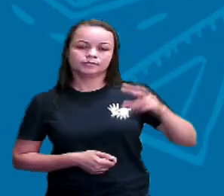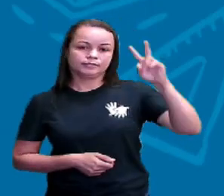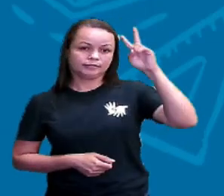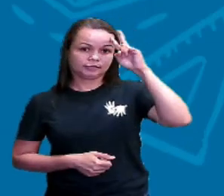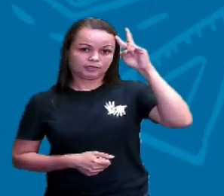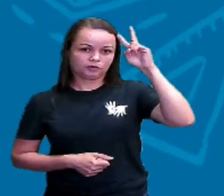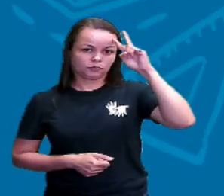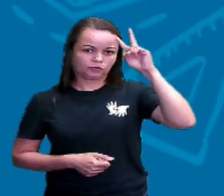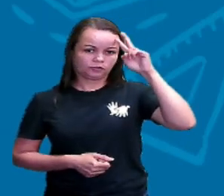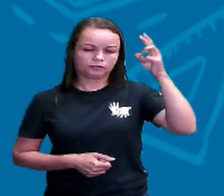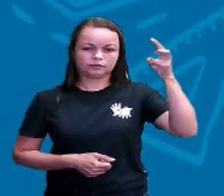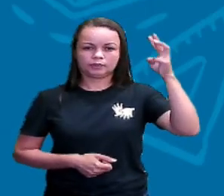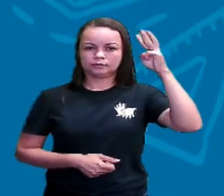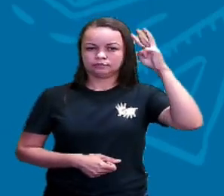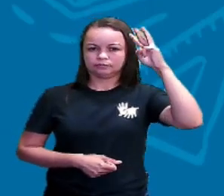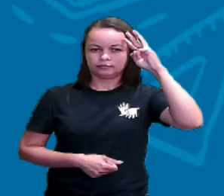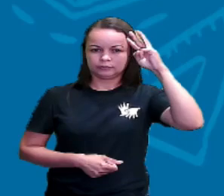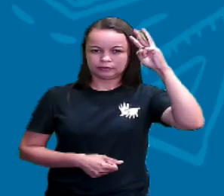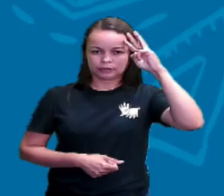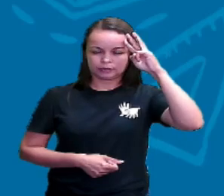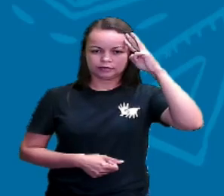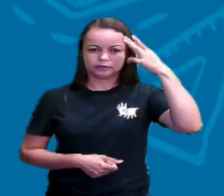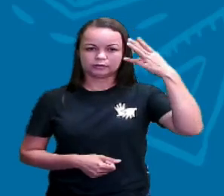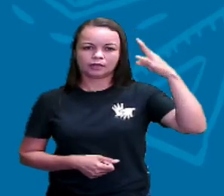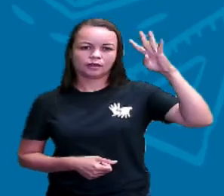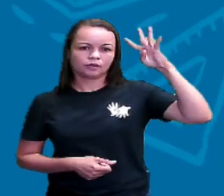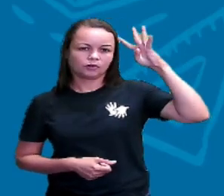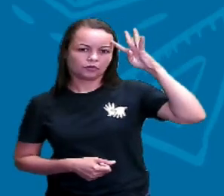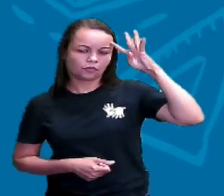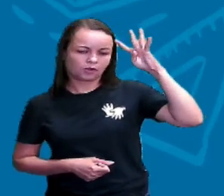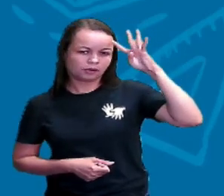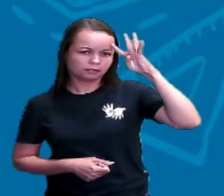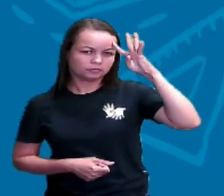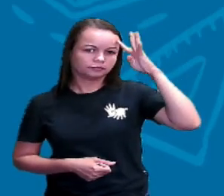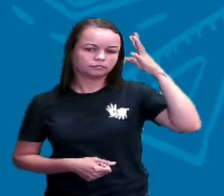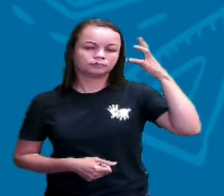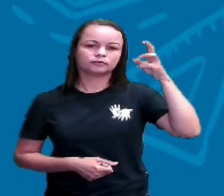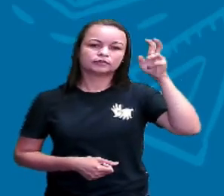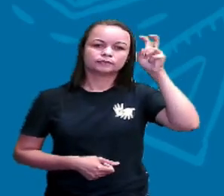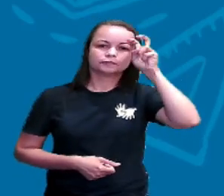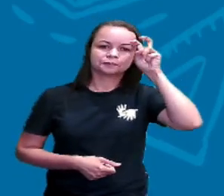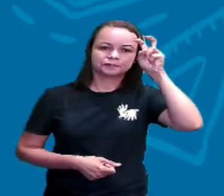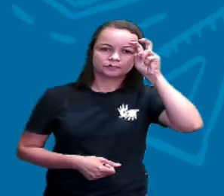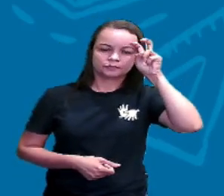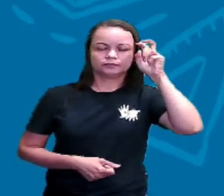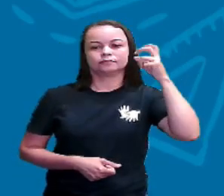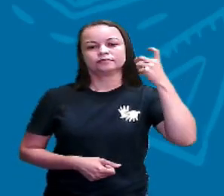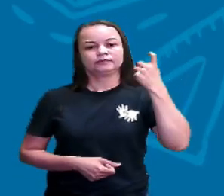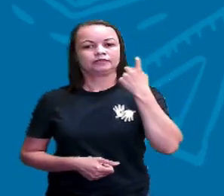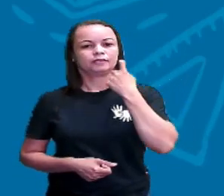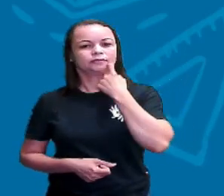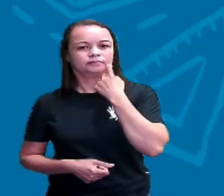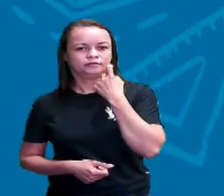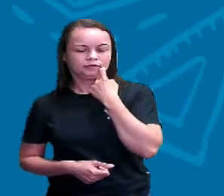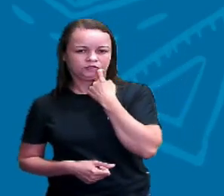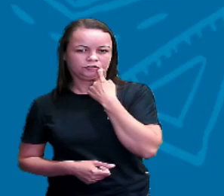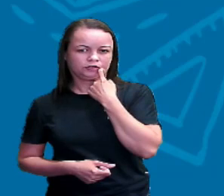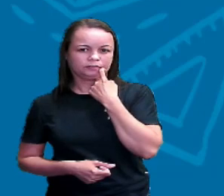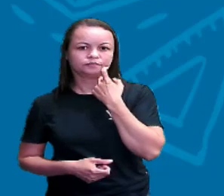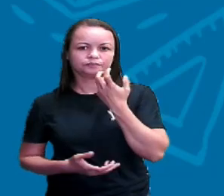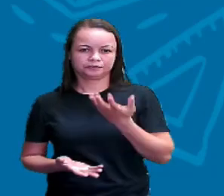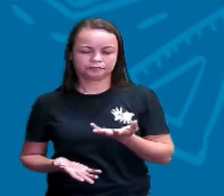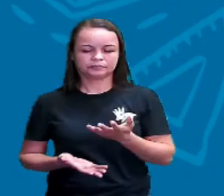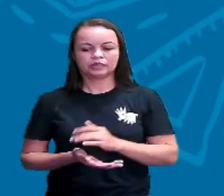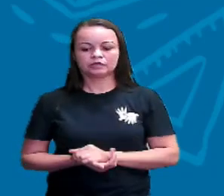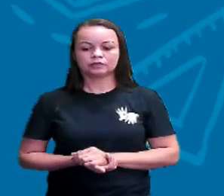Lunes, martes, miércoles, jueves e viernes.